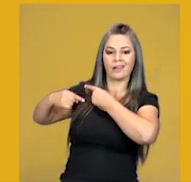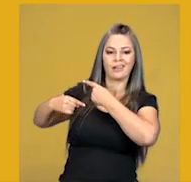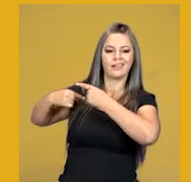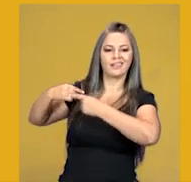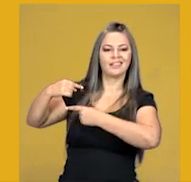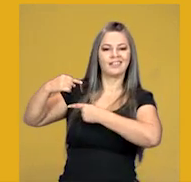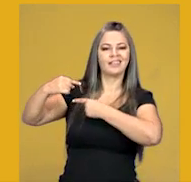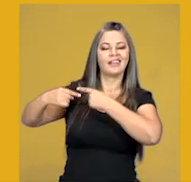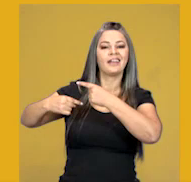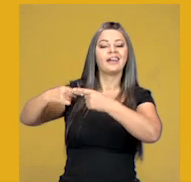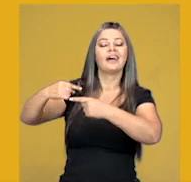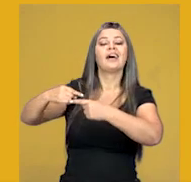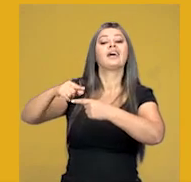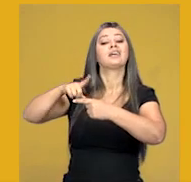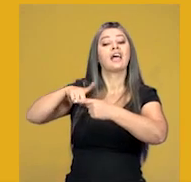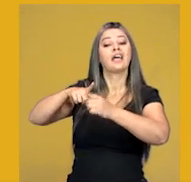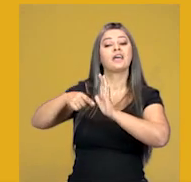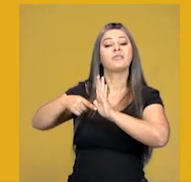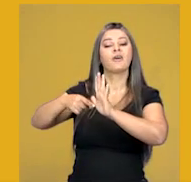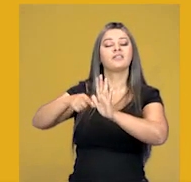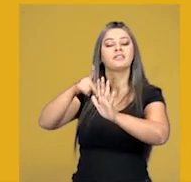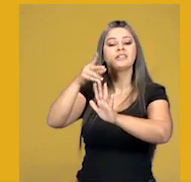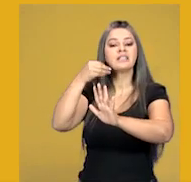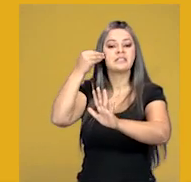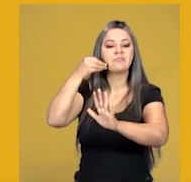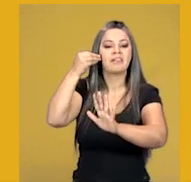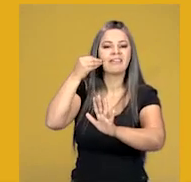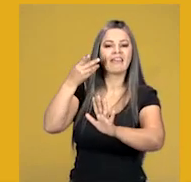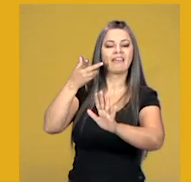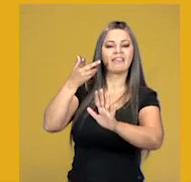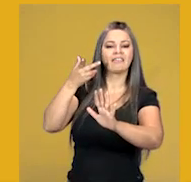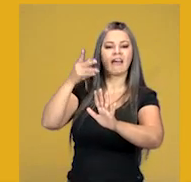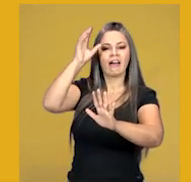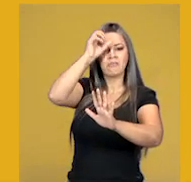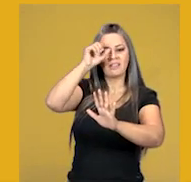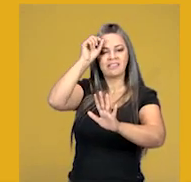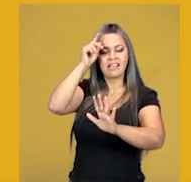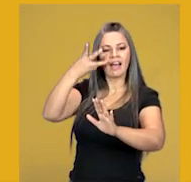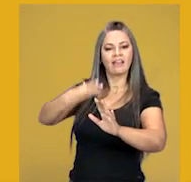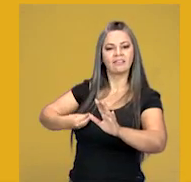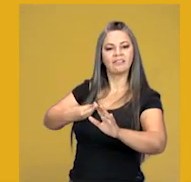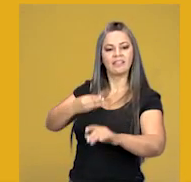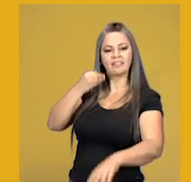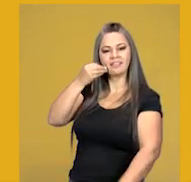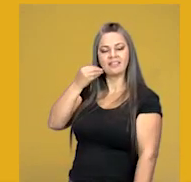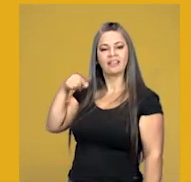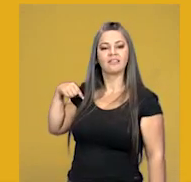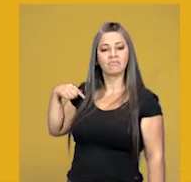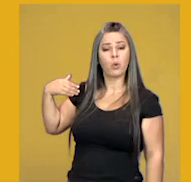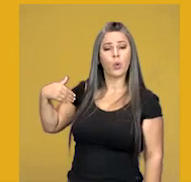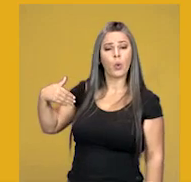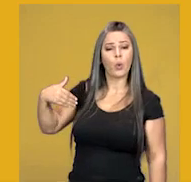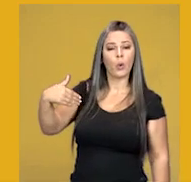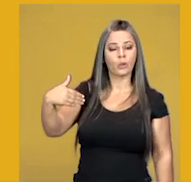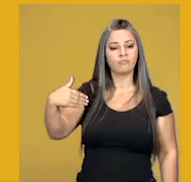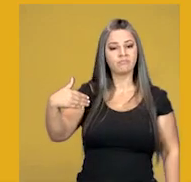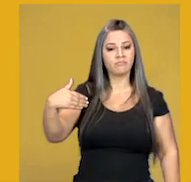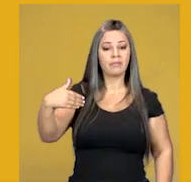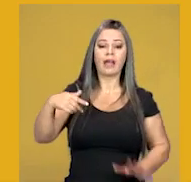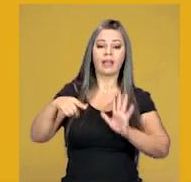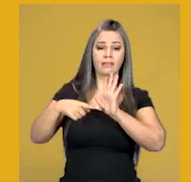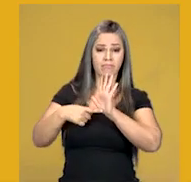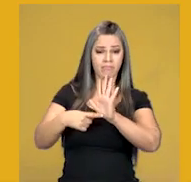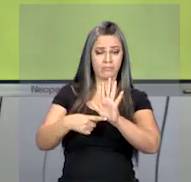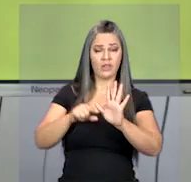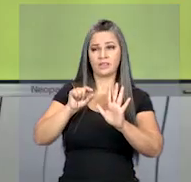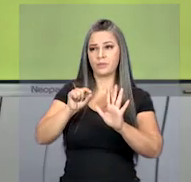ou uma experiência. Olha a importância que tem uma lenda. Elas podem tratar de temas religiosos, de feitos heróicos ou de fenômenos